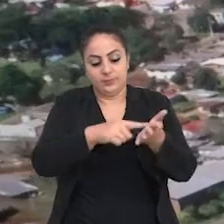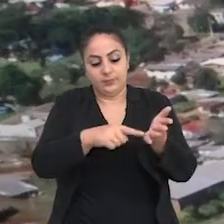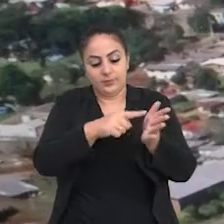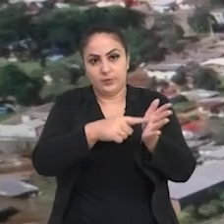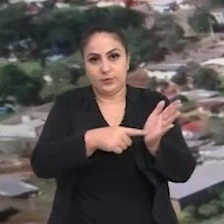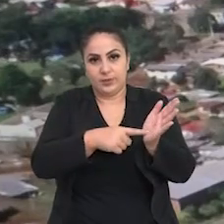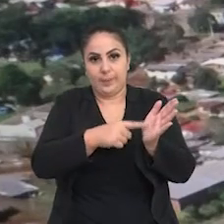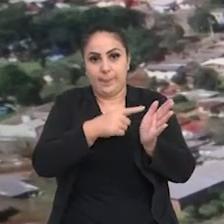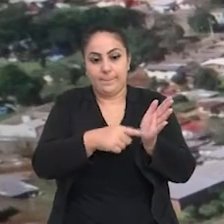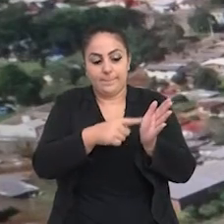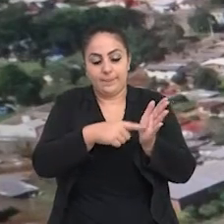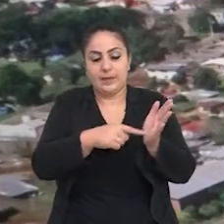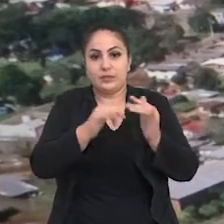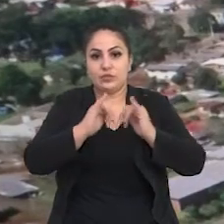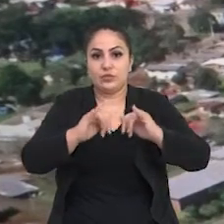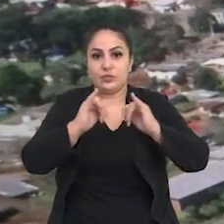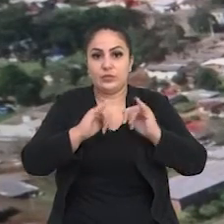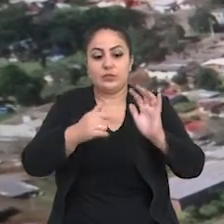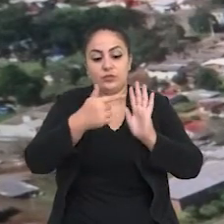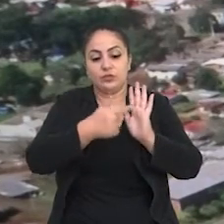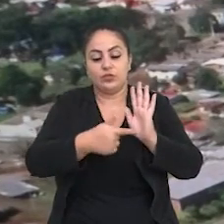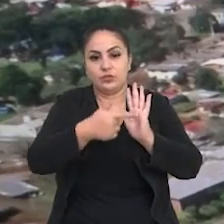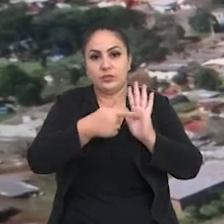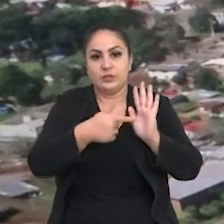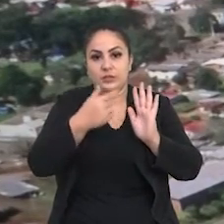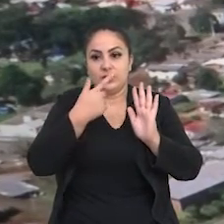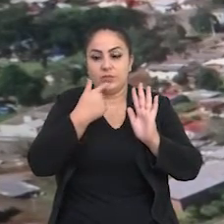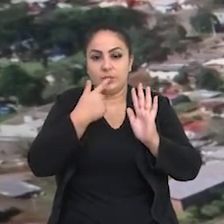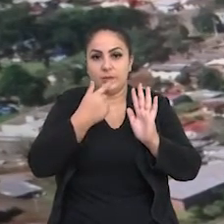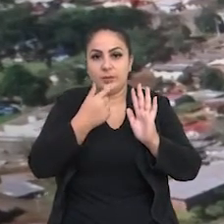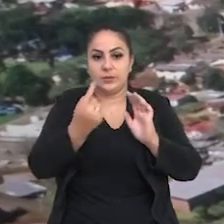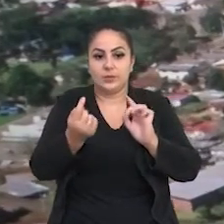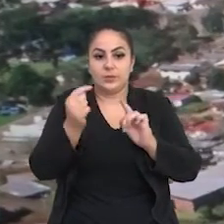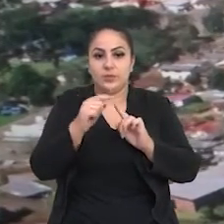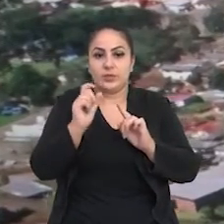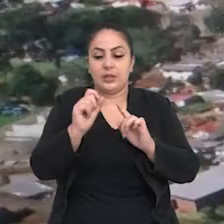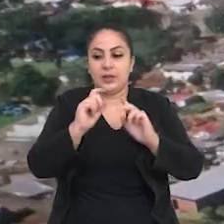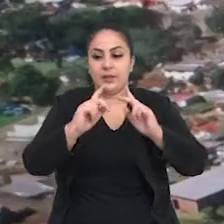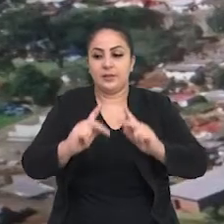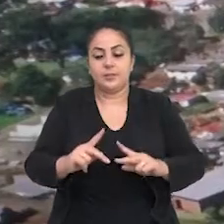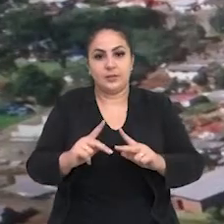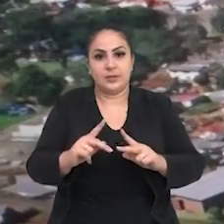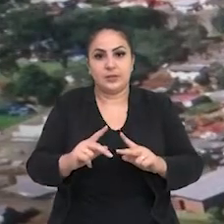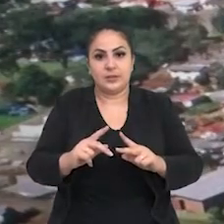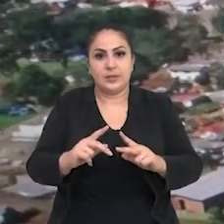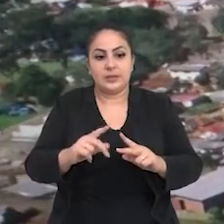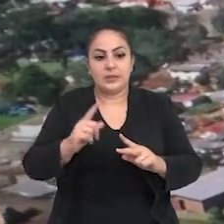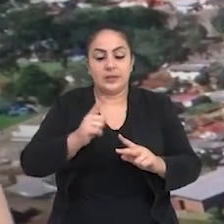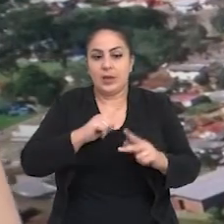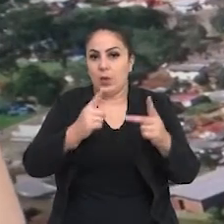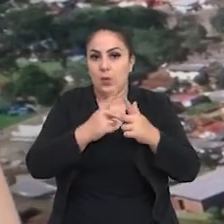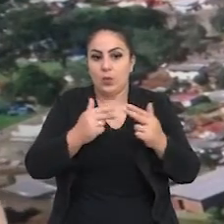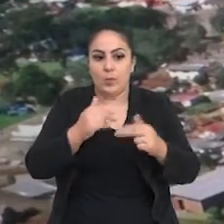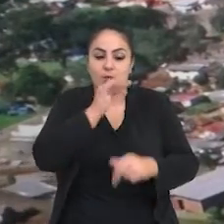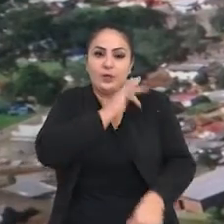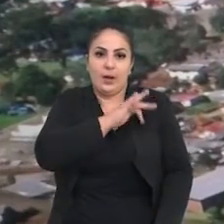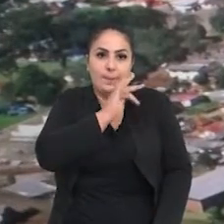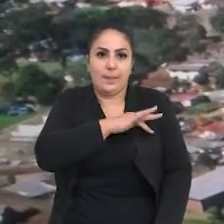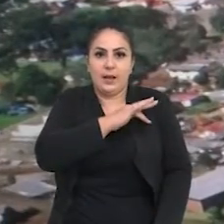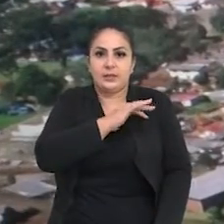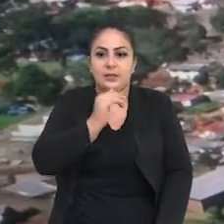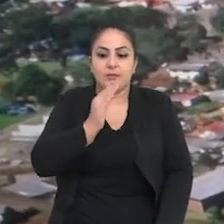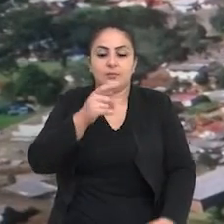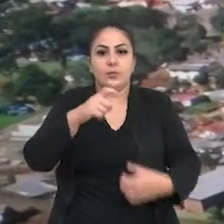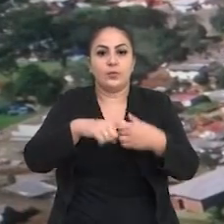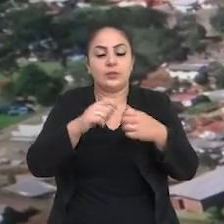mão, e que foi divulgado isso, um X vermelho, em que intuitivamente as pessoas que em determinadas